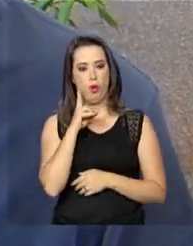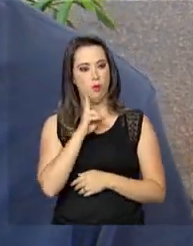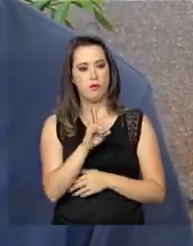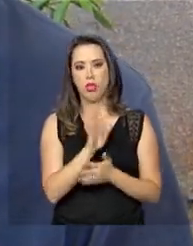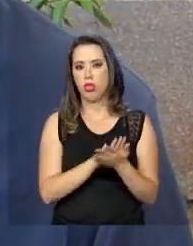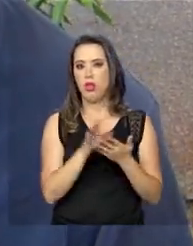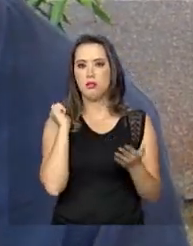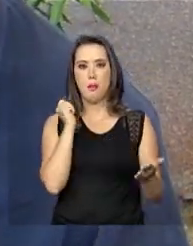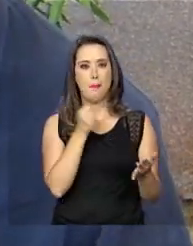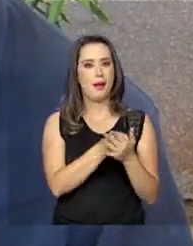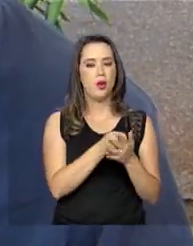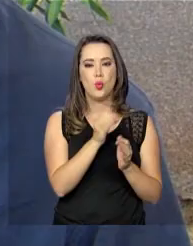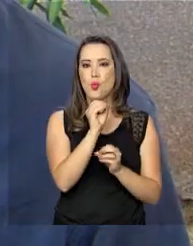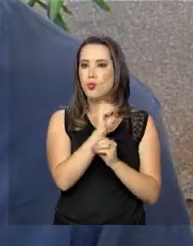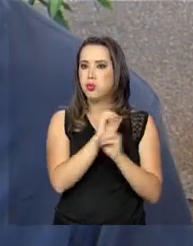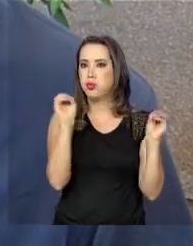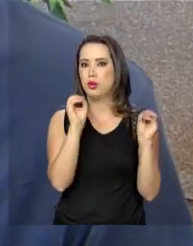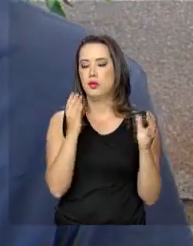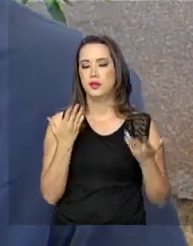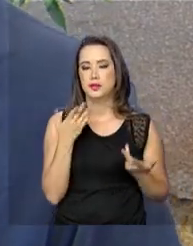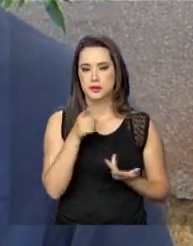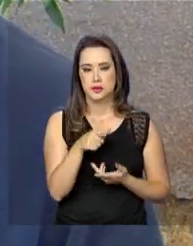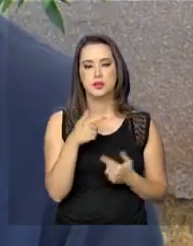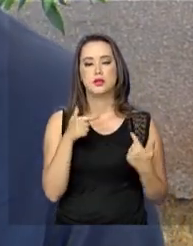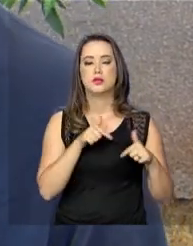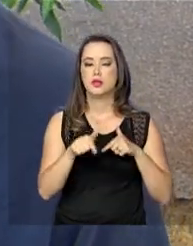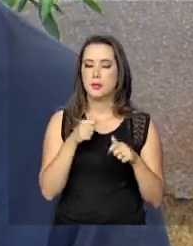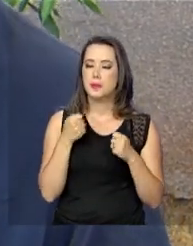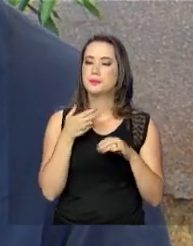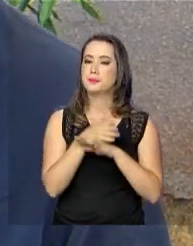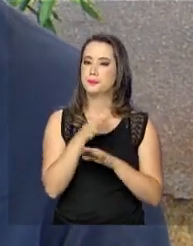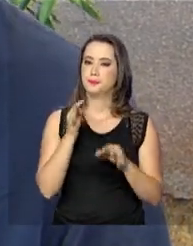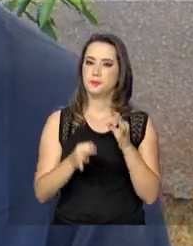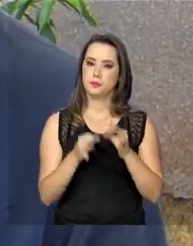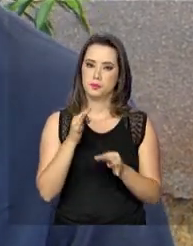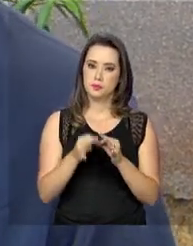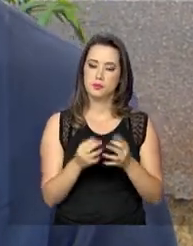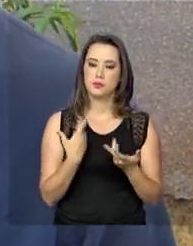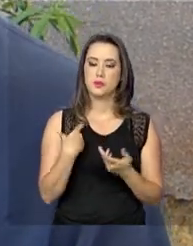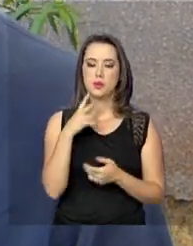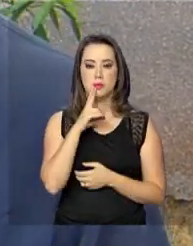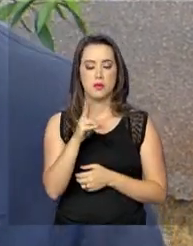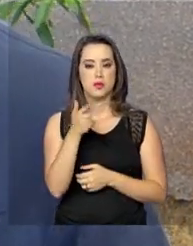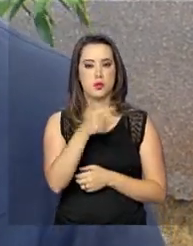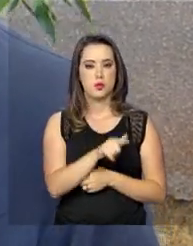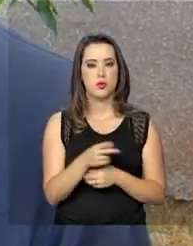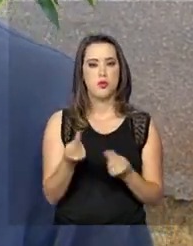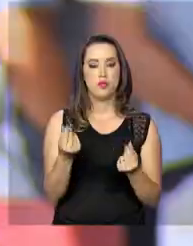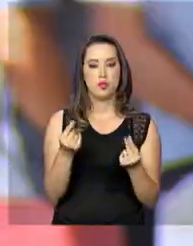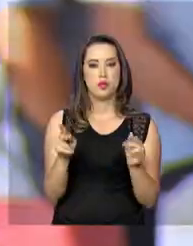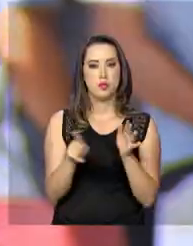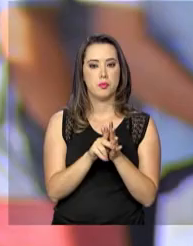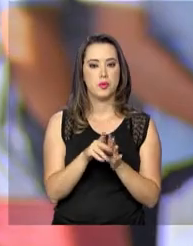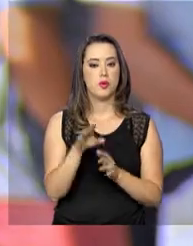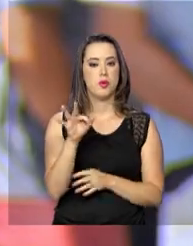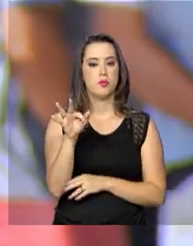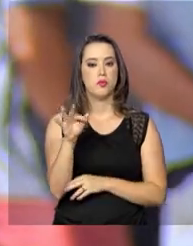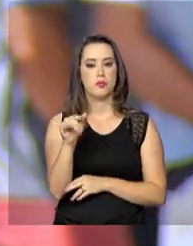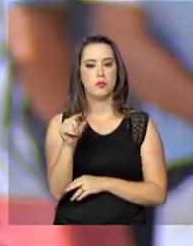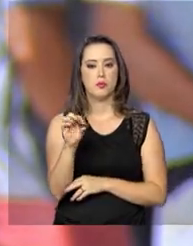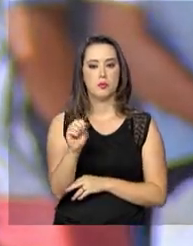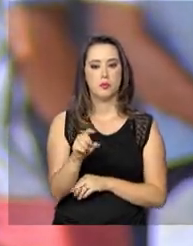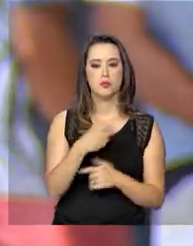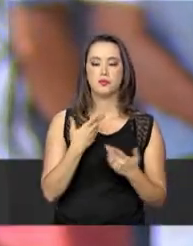tinham pago e aí foi uma trabalheira porque o advogado teve que entrar na justiça para poder reaver esse dinheiro do fgts o ministério do trabalho